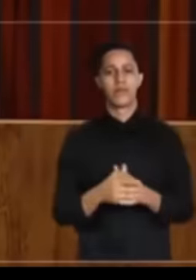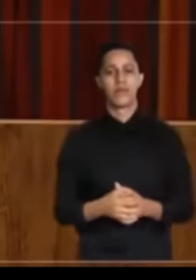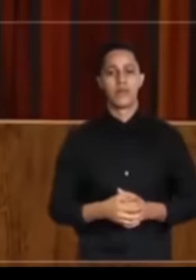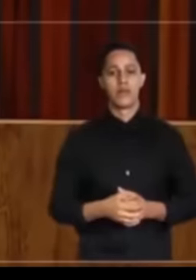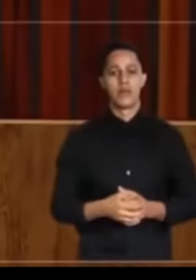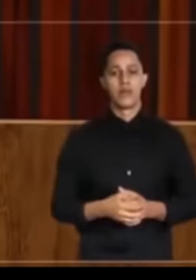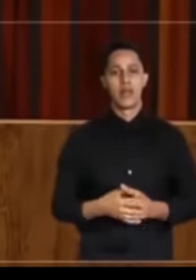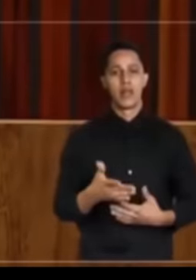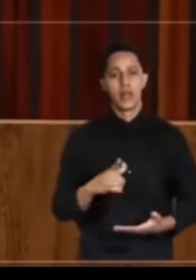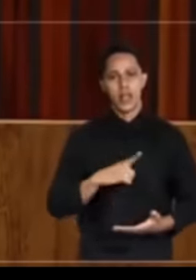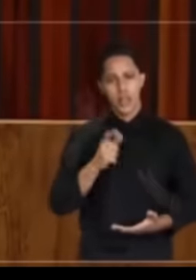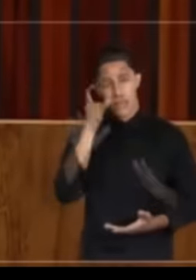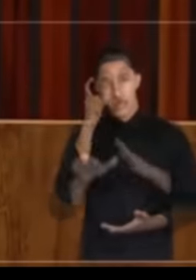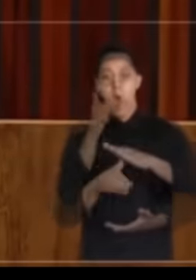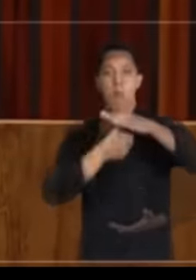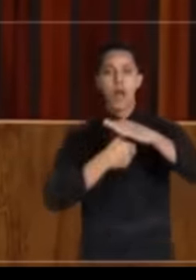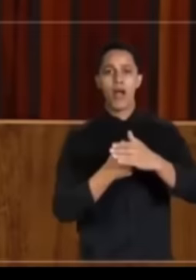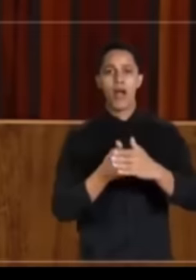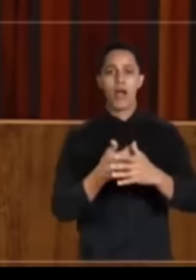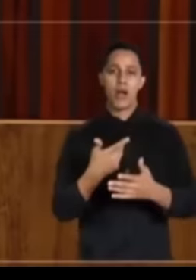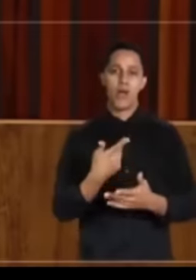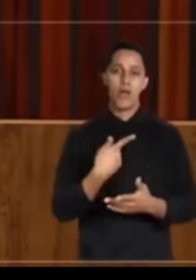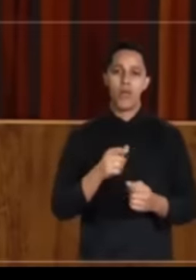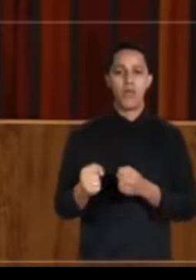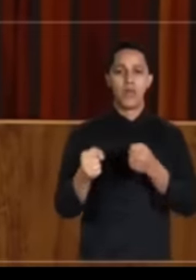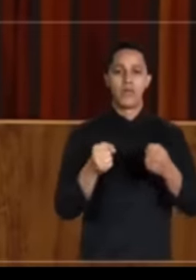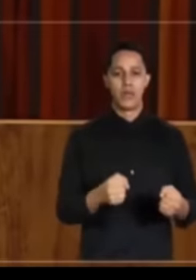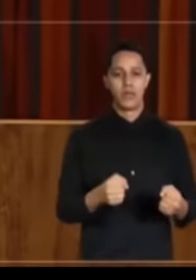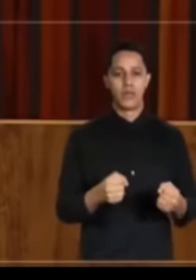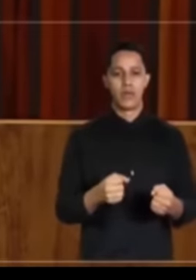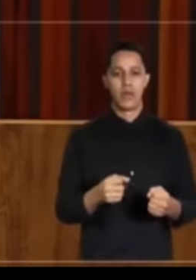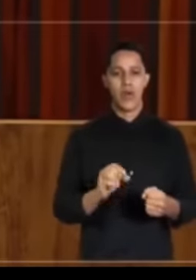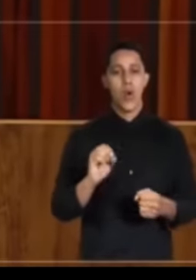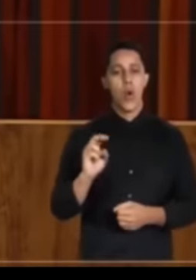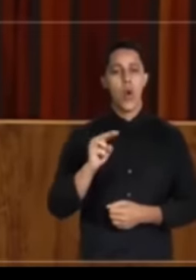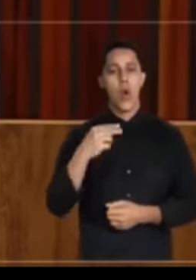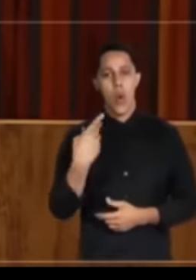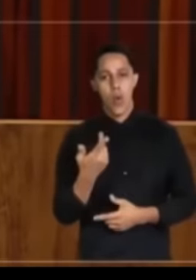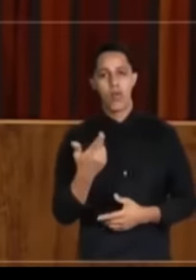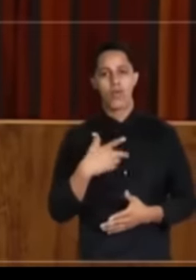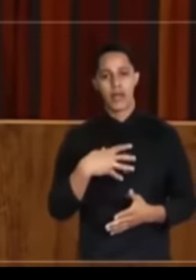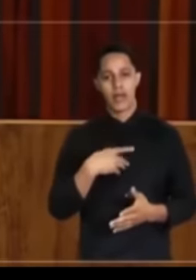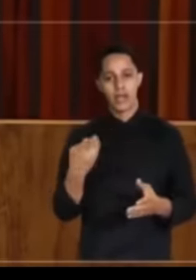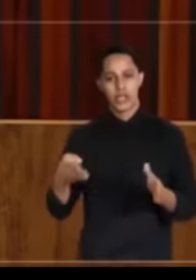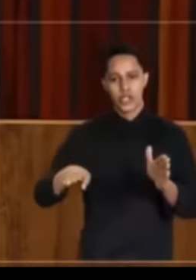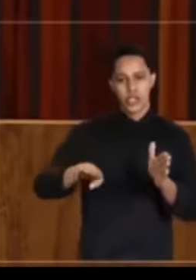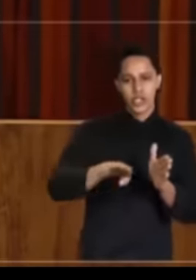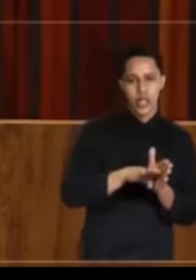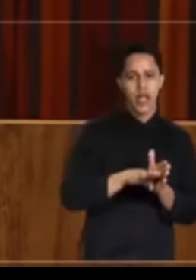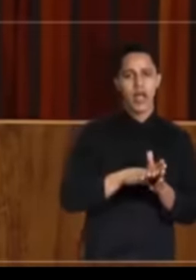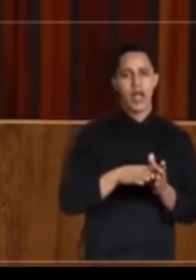federal já tem o Cid ainda relatou minha amiga meu amigo que